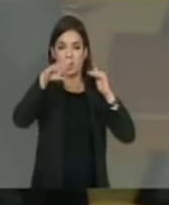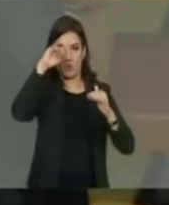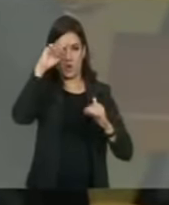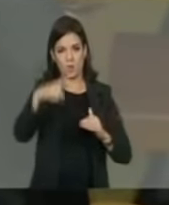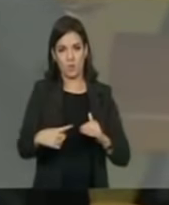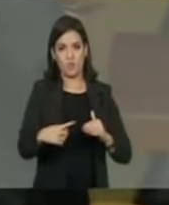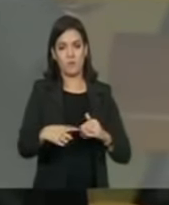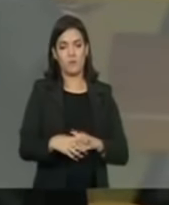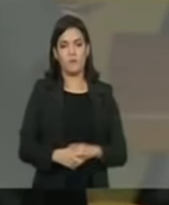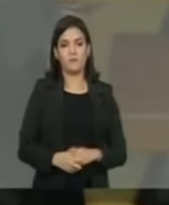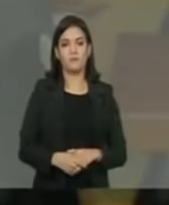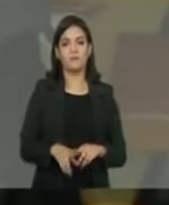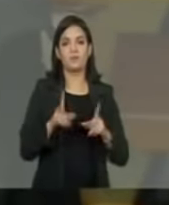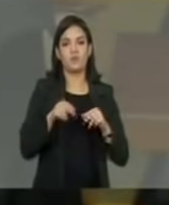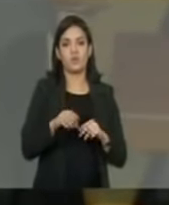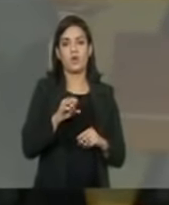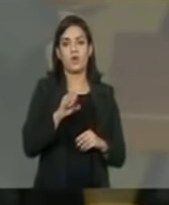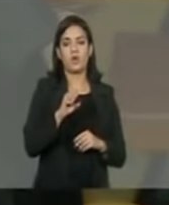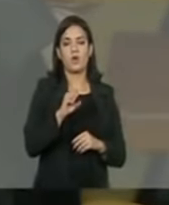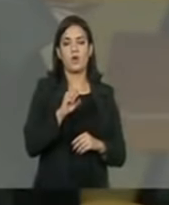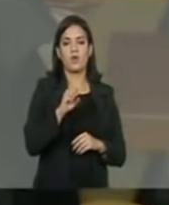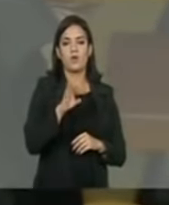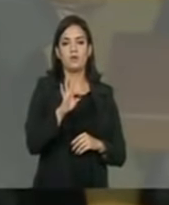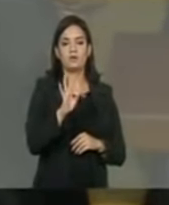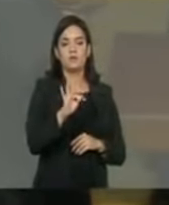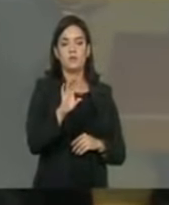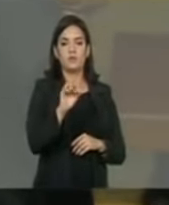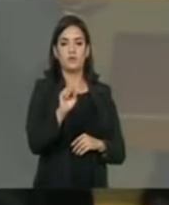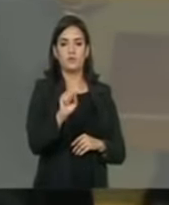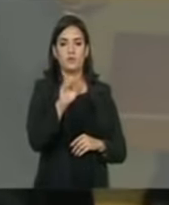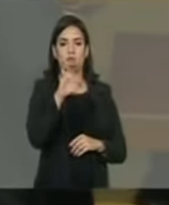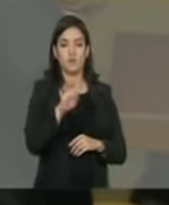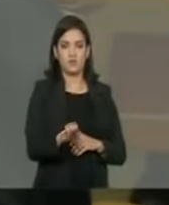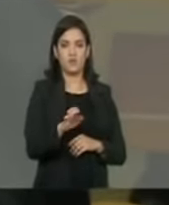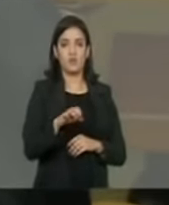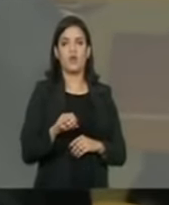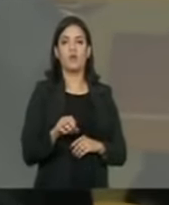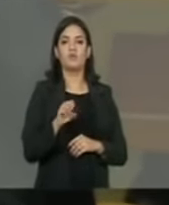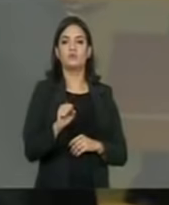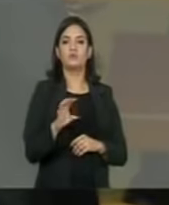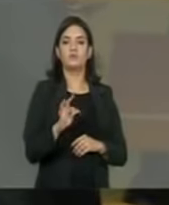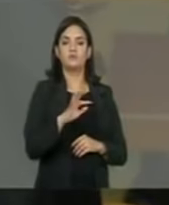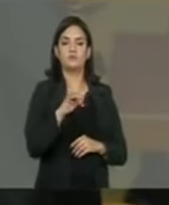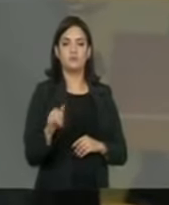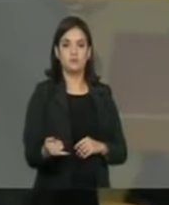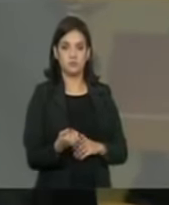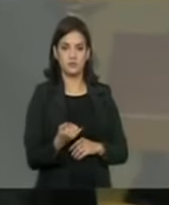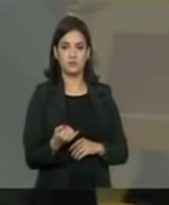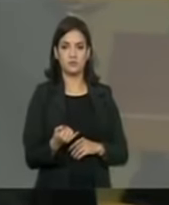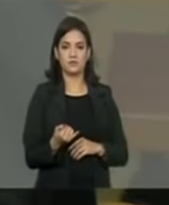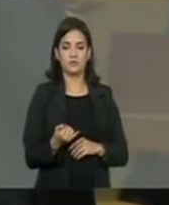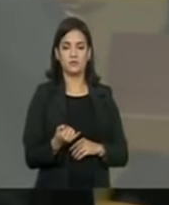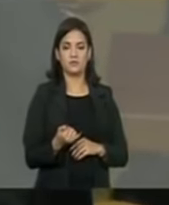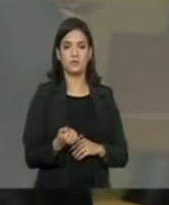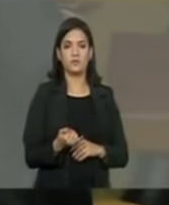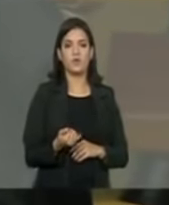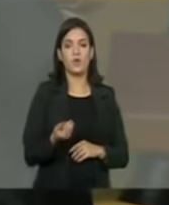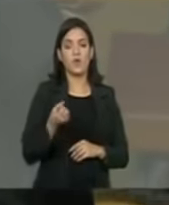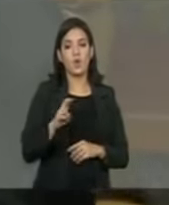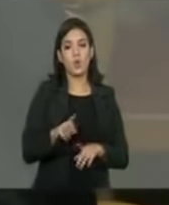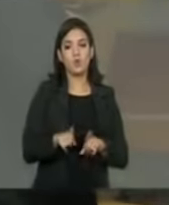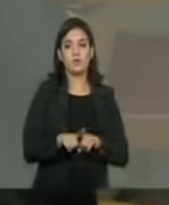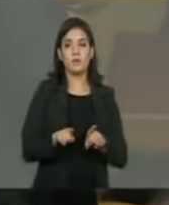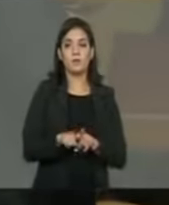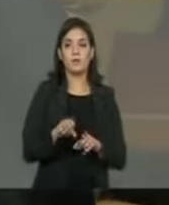como 4 o tribunal superior eleitoral ou superior tribunal de justiça quando não se trata de processos de natureza eleitoral ou ainda o